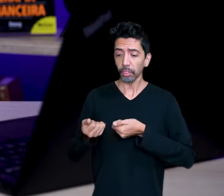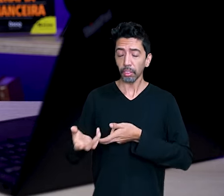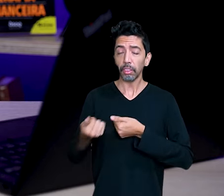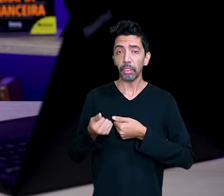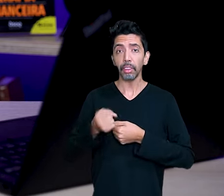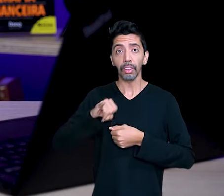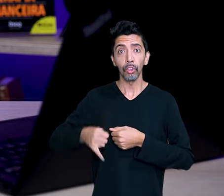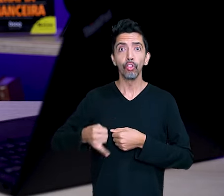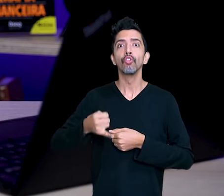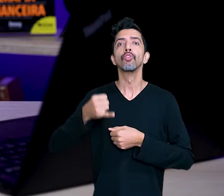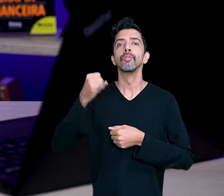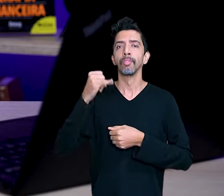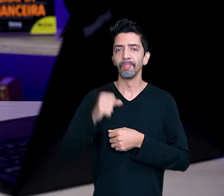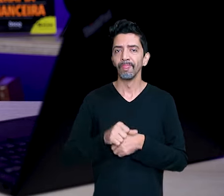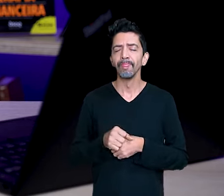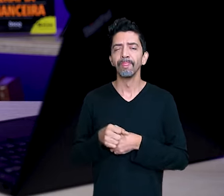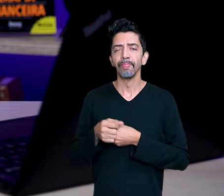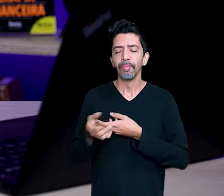me remunerar